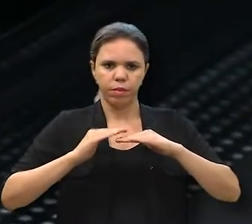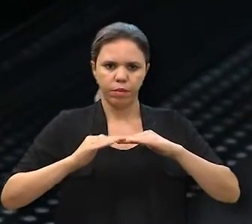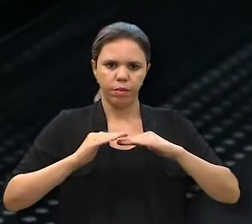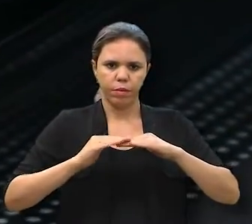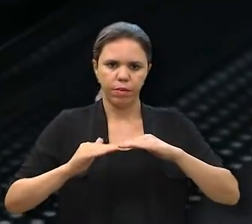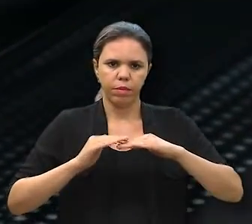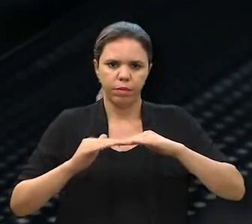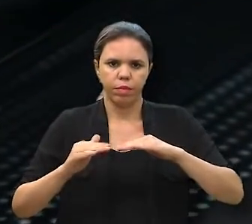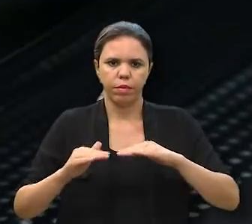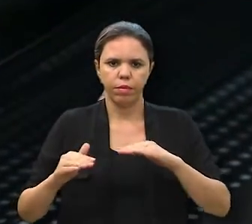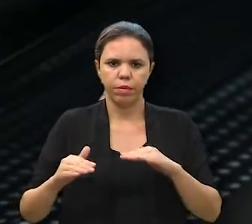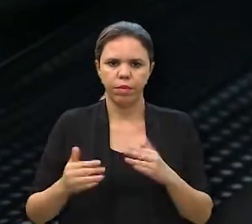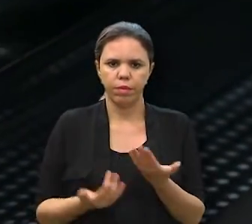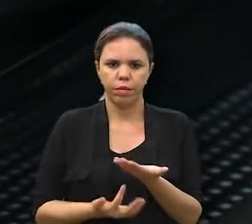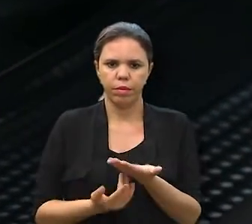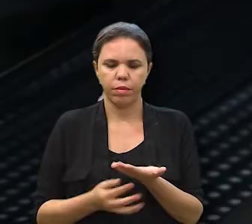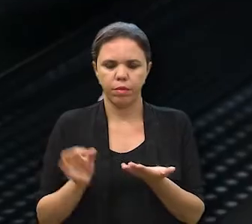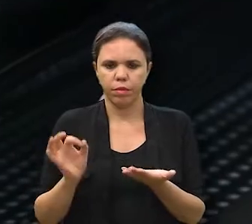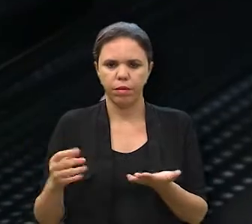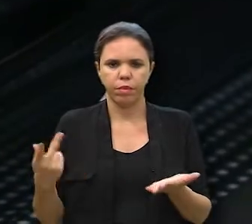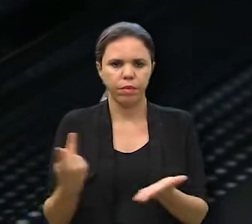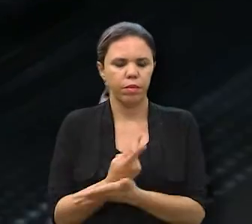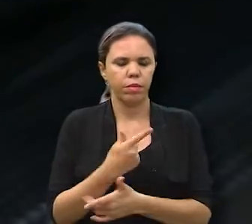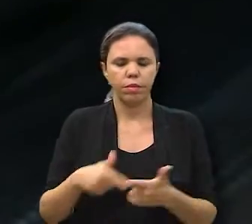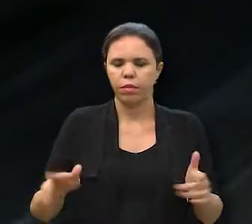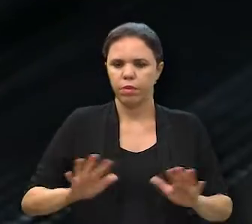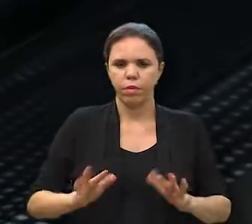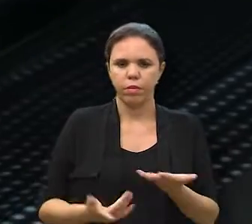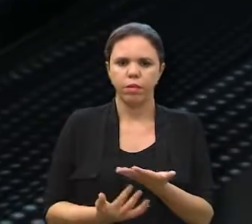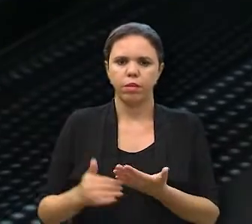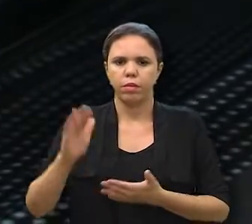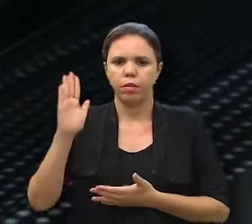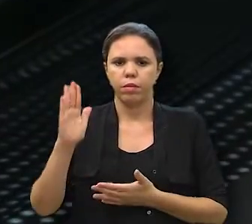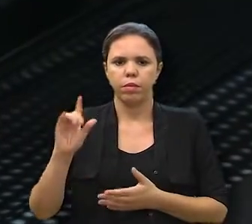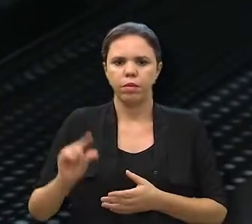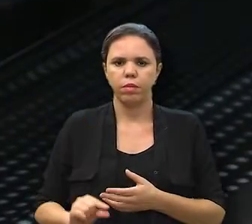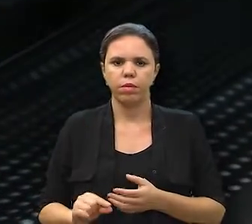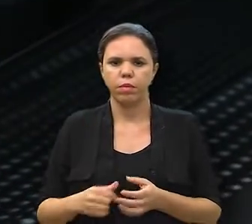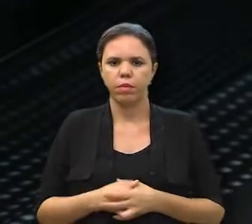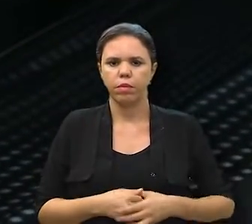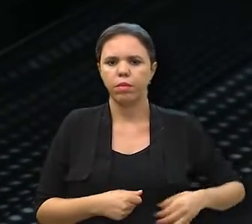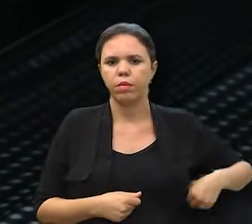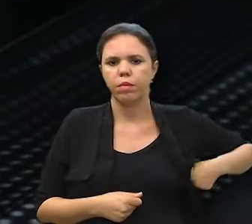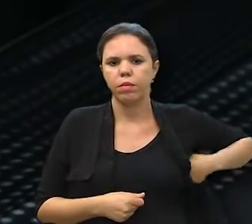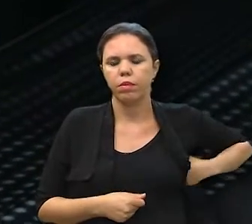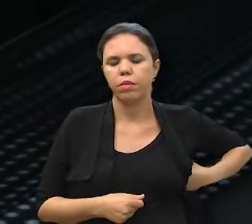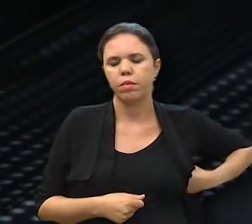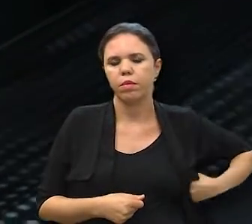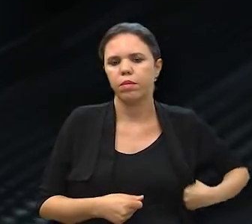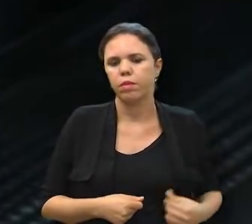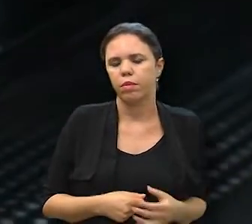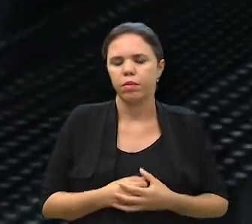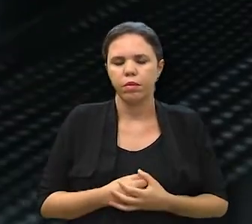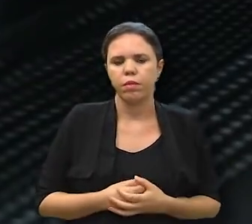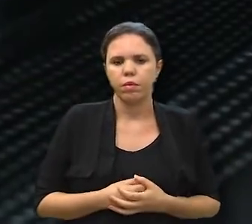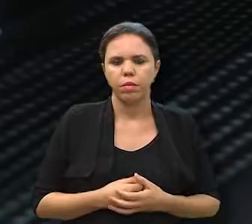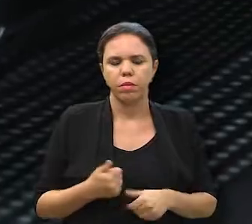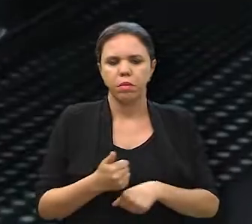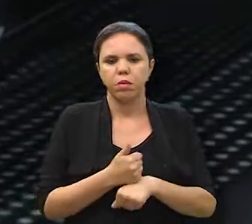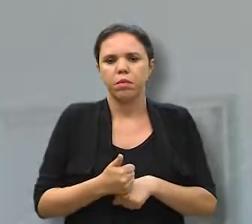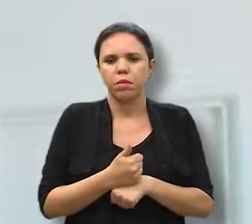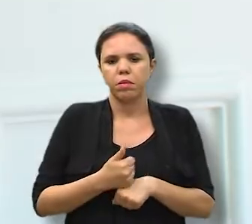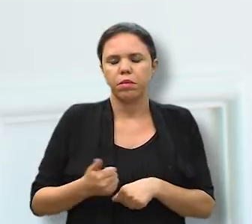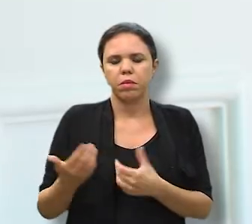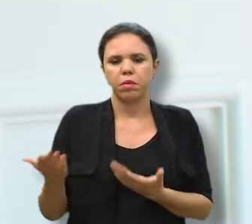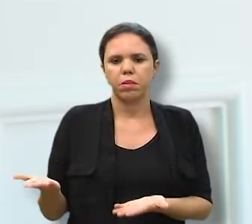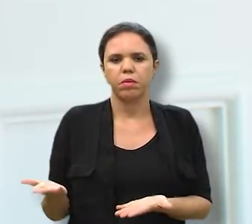da massa, justamente para que não ocorra dela cozinhar mais em cima e menos embaixo. Bom, você que é o profissional da